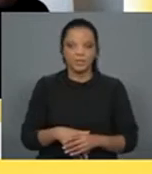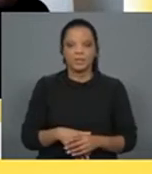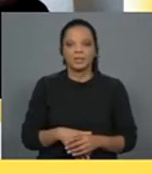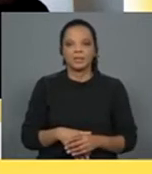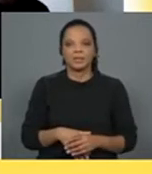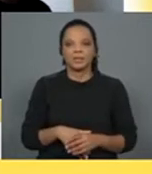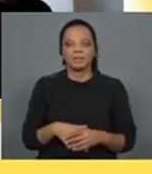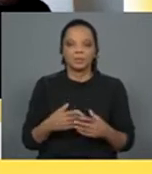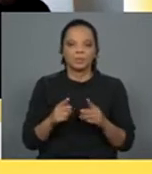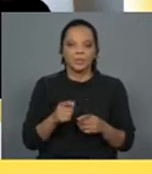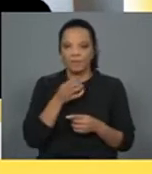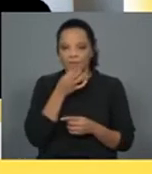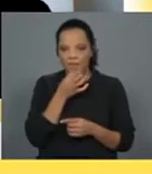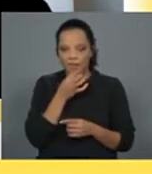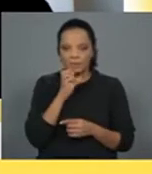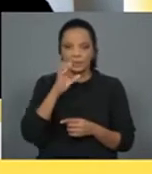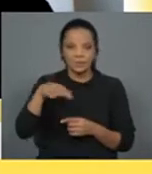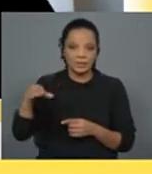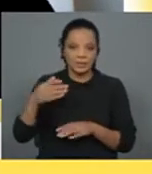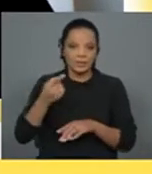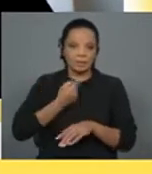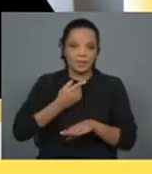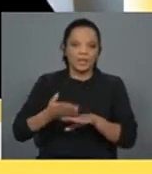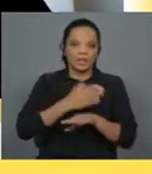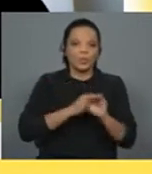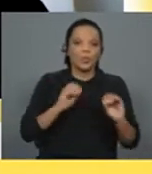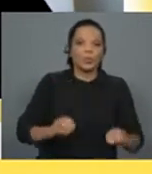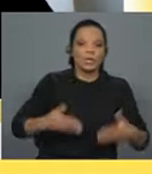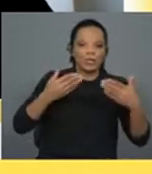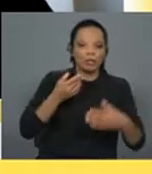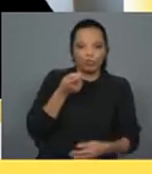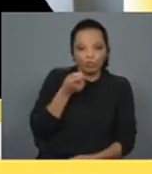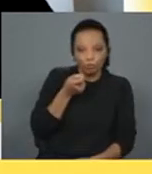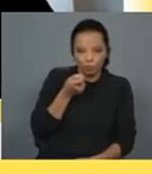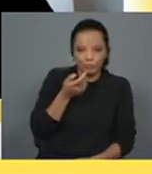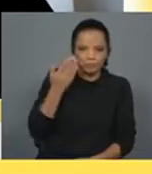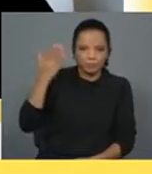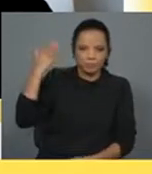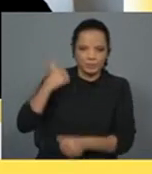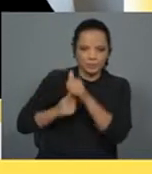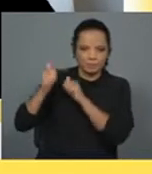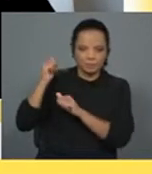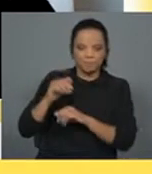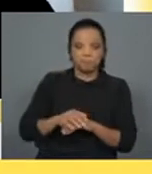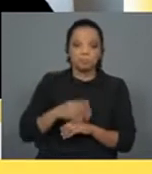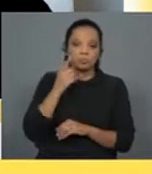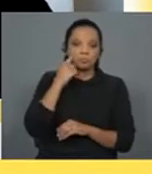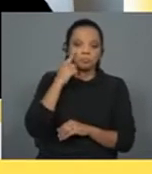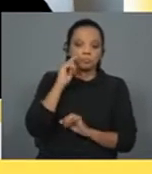pronto, vamos começar a falar de ciências, temos que começar pelo princípio um pouco. Portanto, o que é que nós